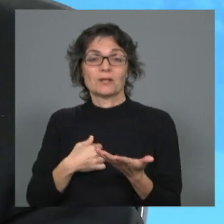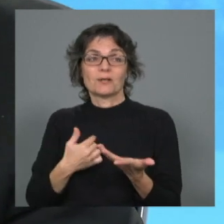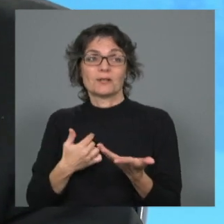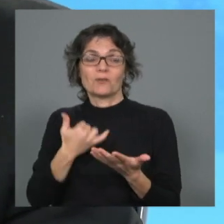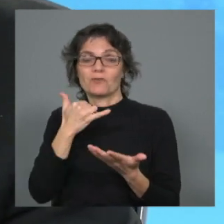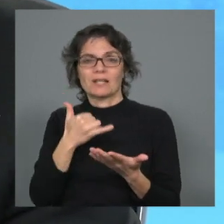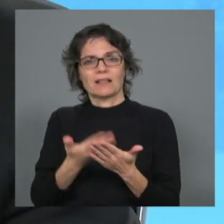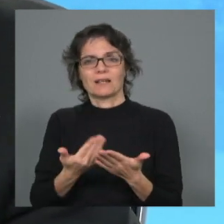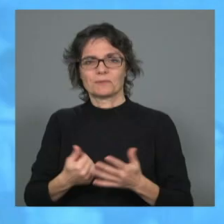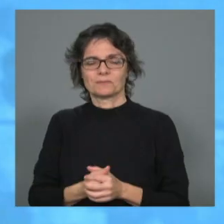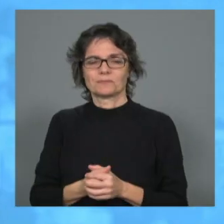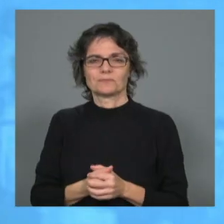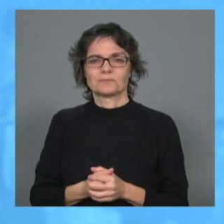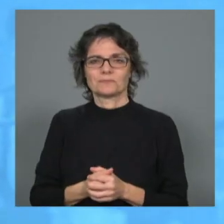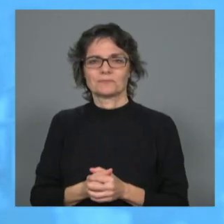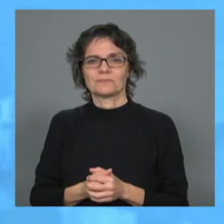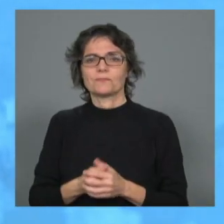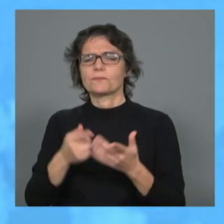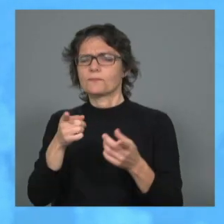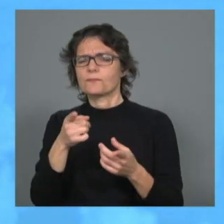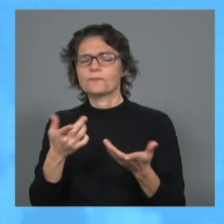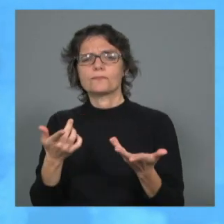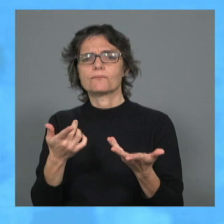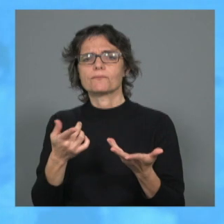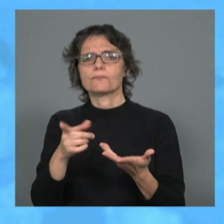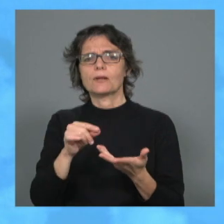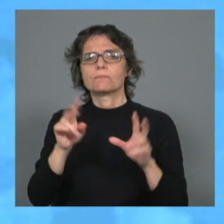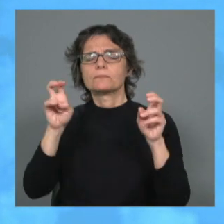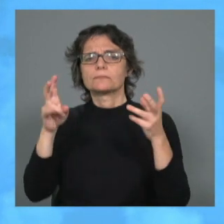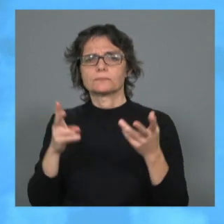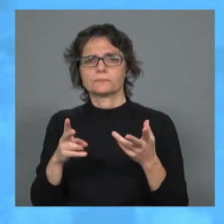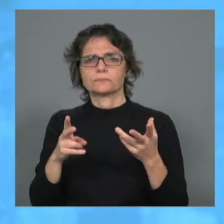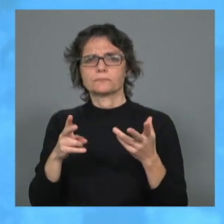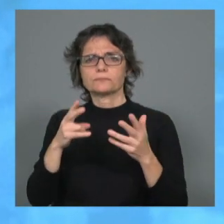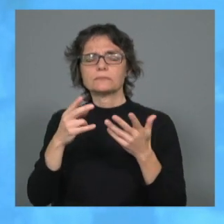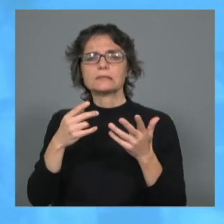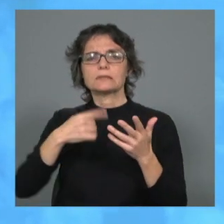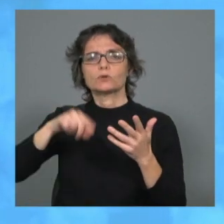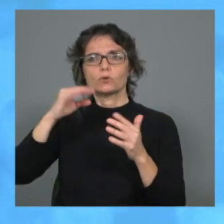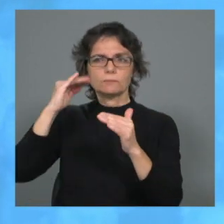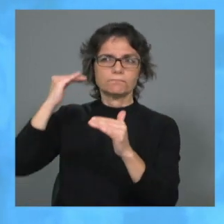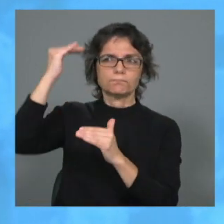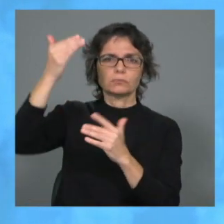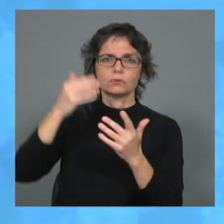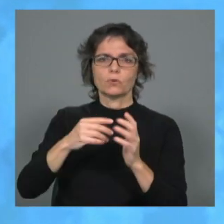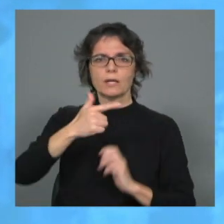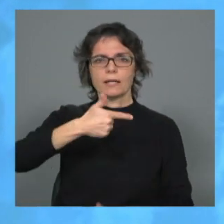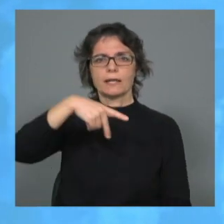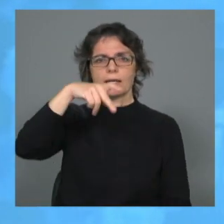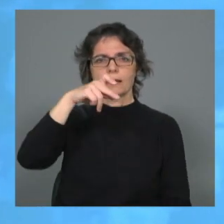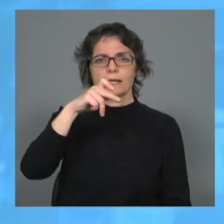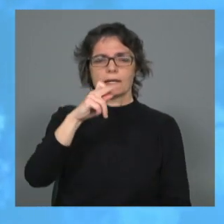não é? Falar da transcendência foi também um dos seus, um artigo que aborda esta questão do desporto